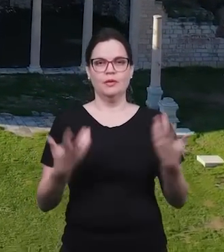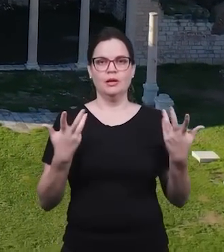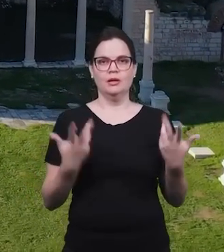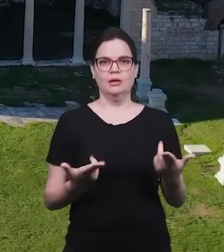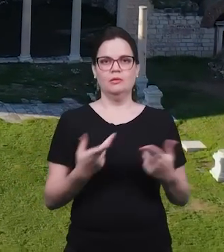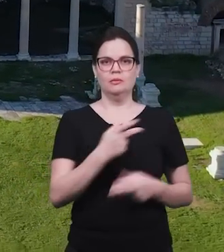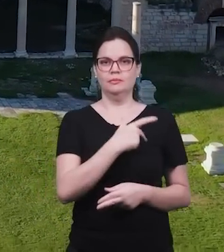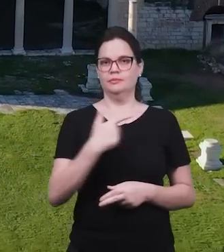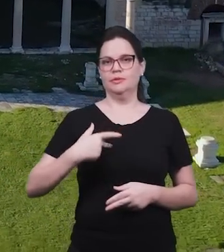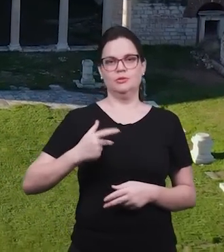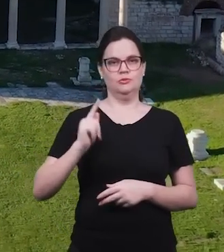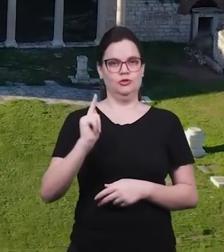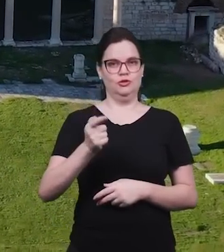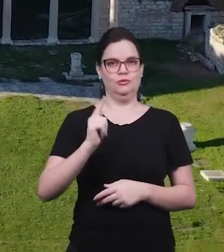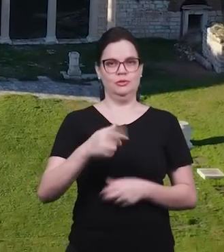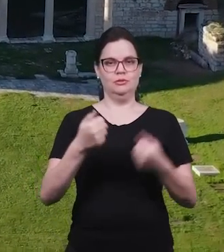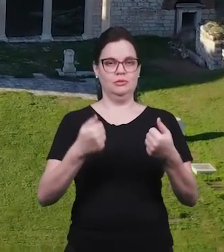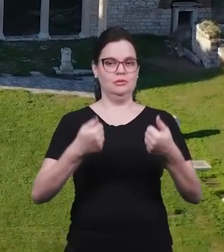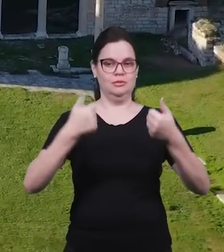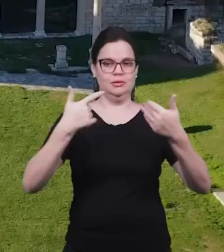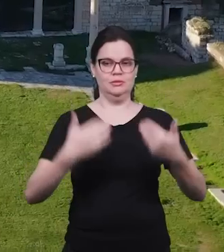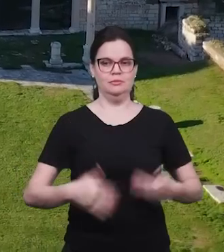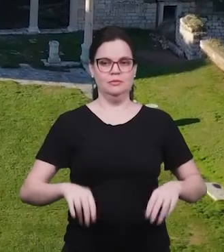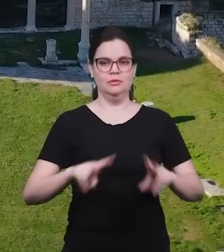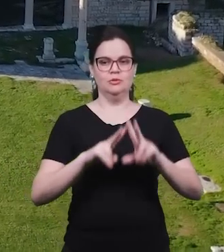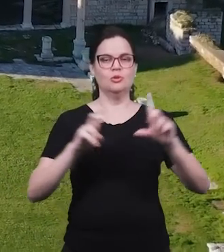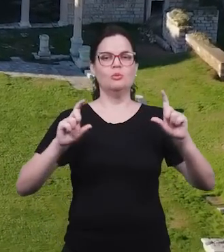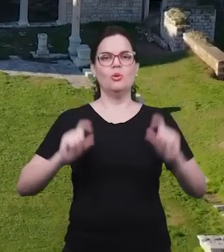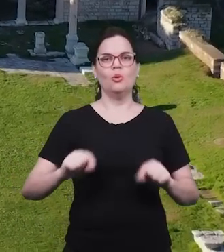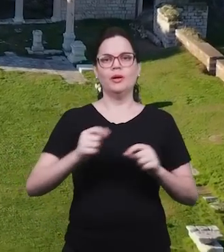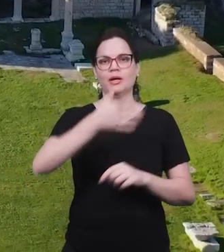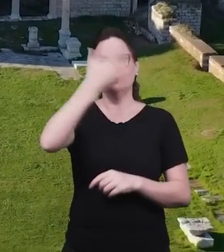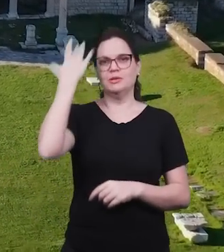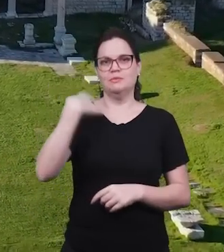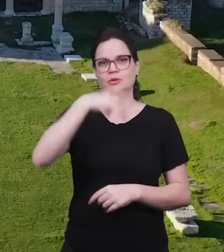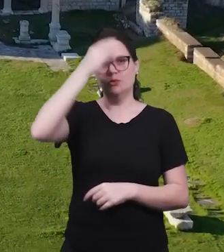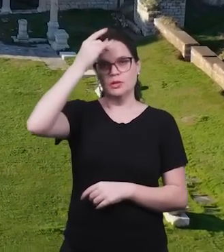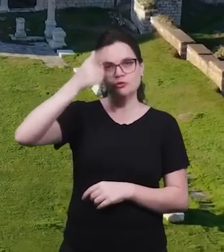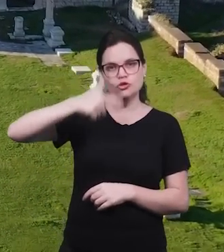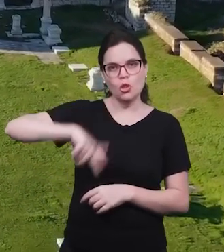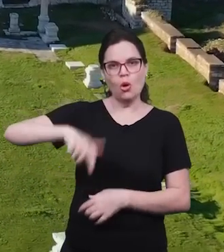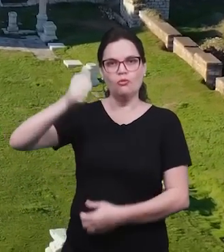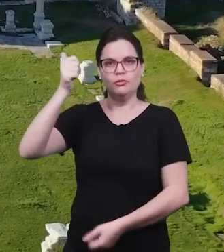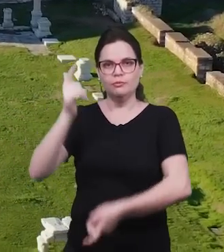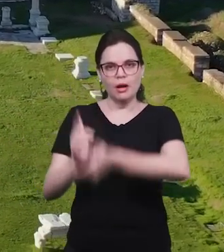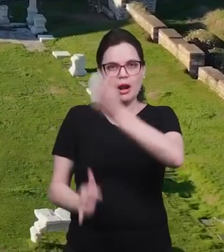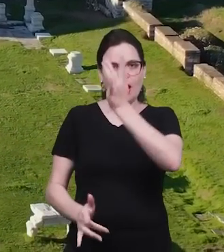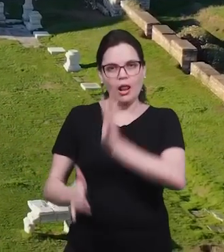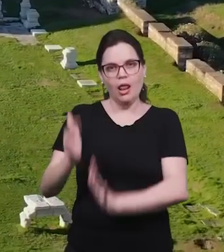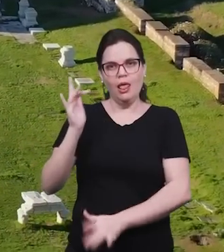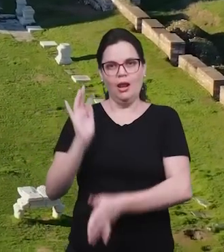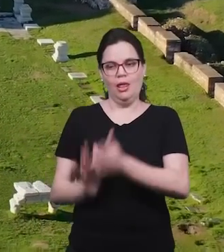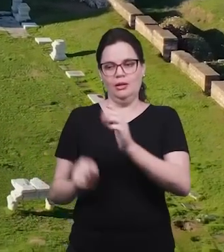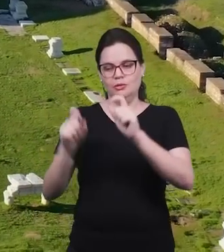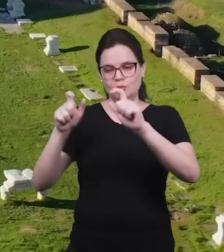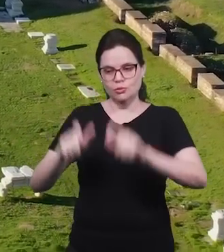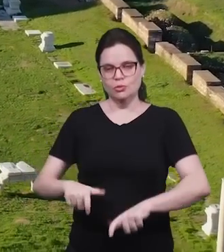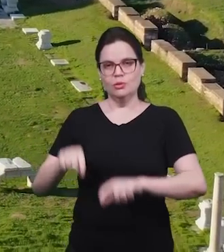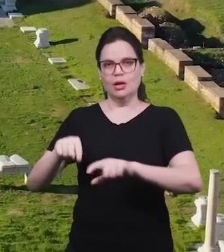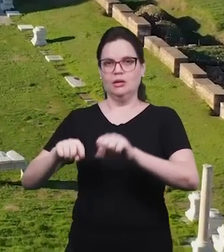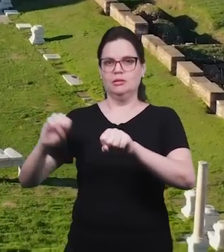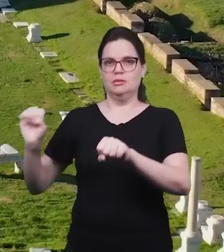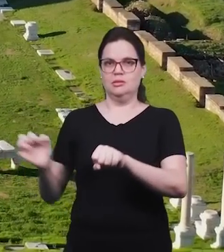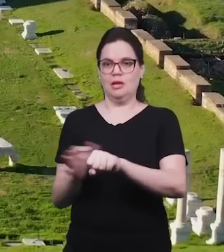colocação feita pelo pastor Gedeuti, com relação àquilo que foi o derramamento do Espírito Santo nesse segundo momento, ou seja, foi para